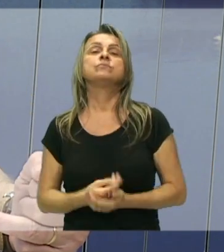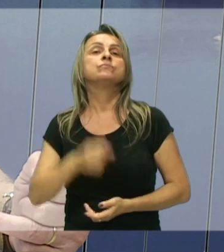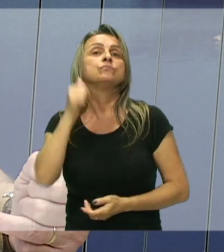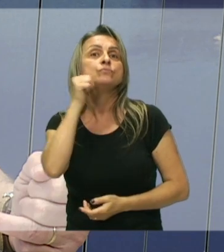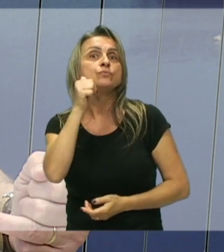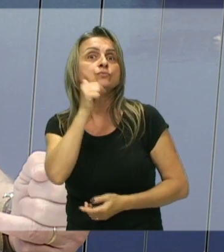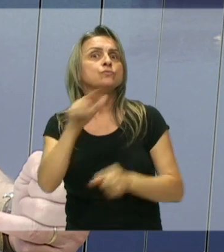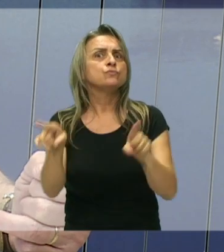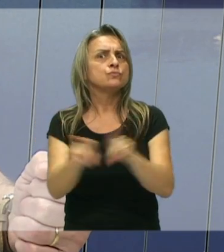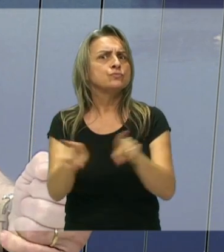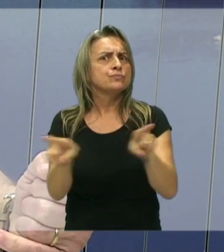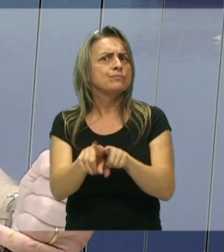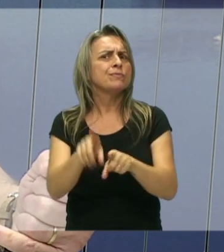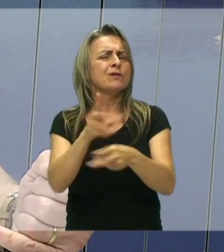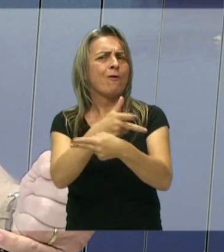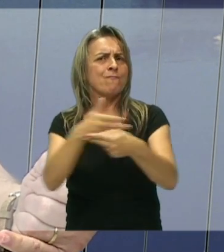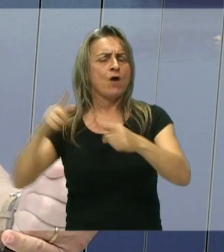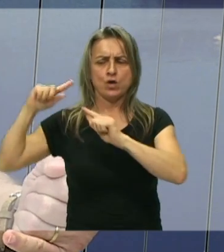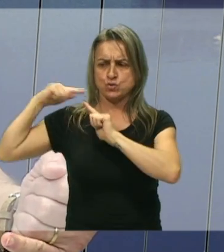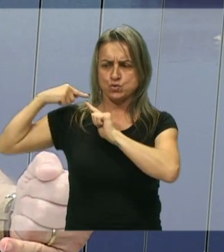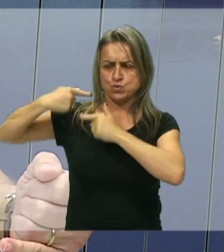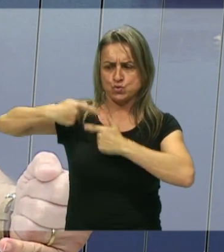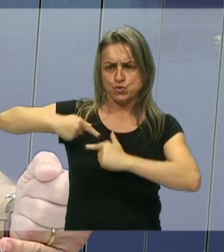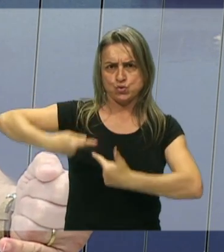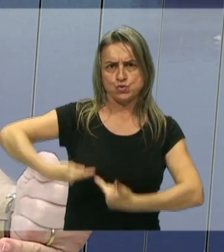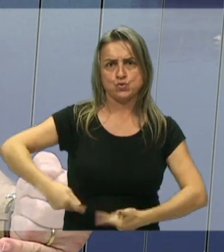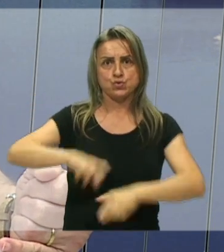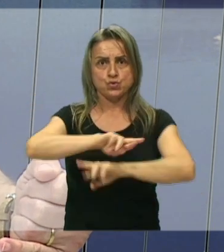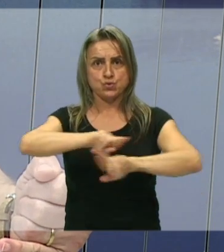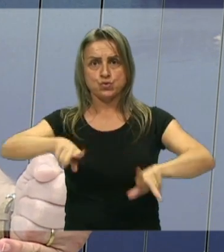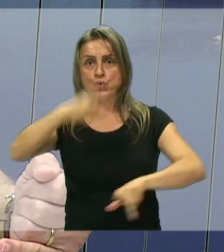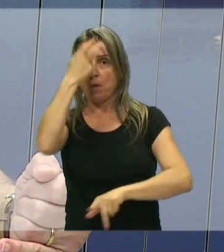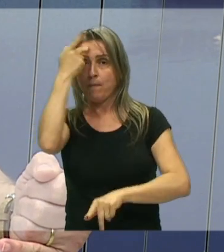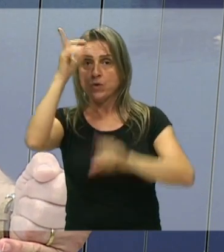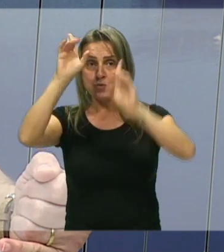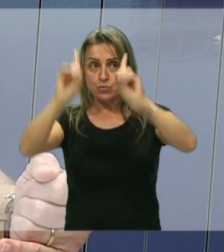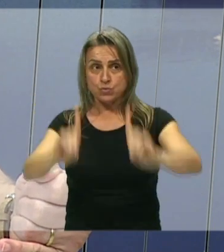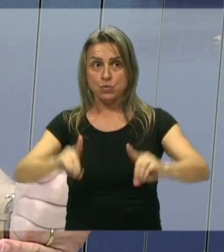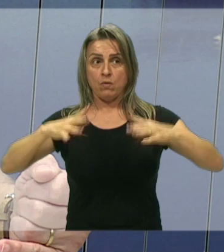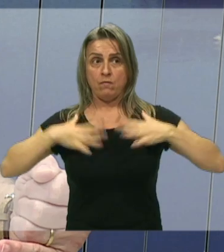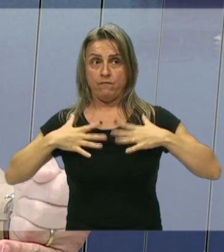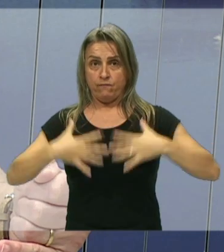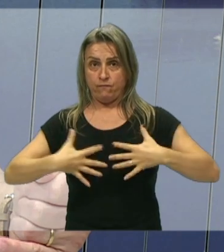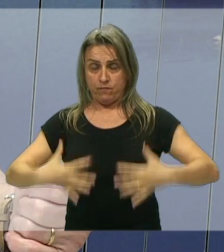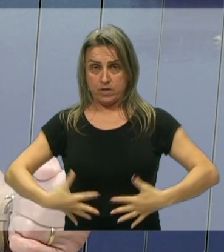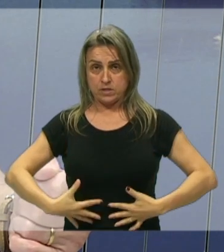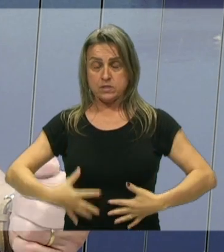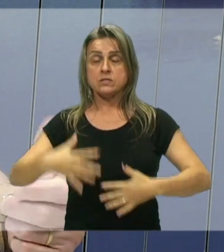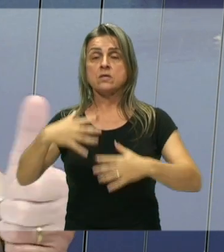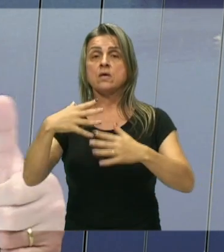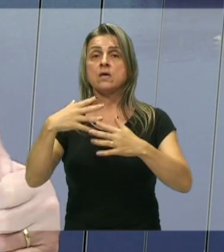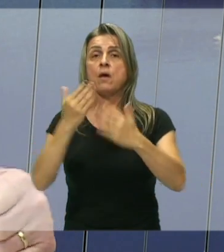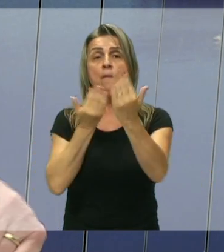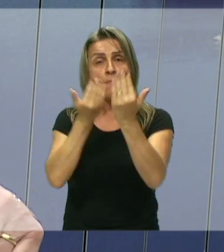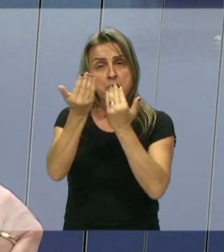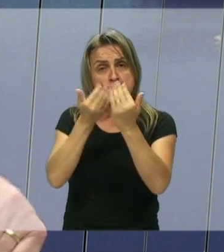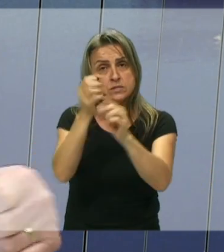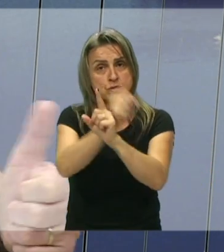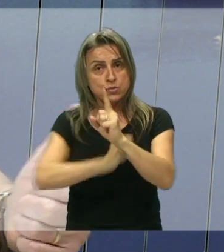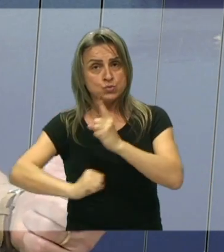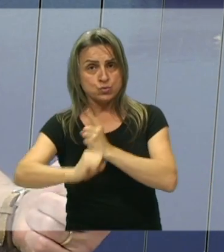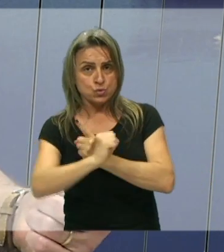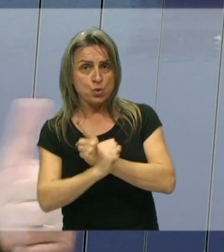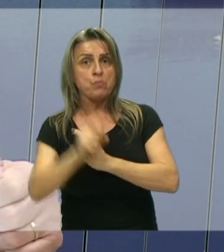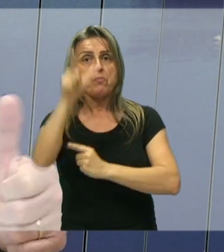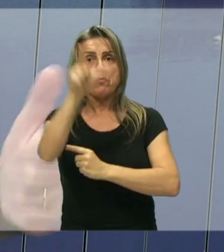multiplicidade geracional, pessoas com deficiência física, psicossocial e intelectual, pessoas com